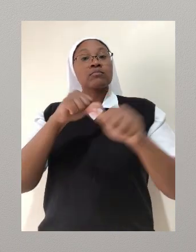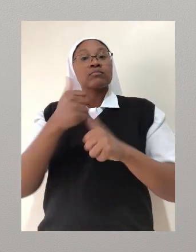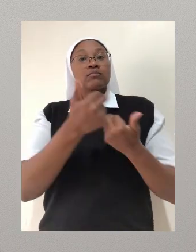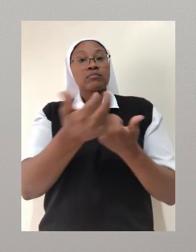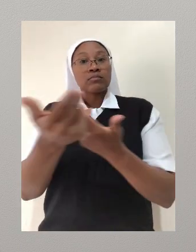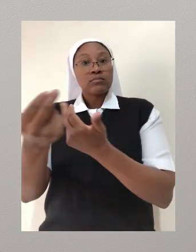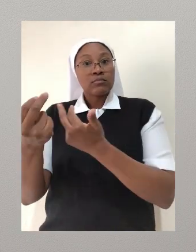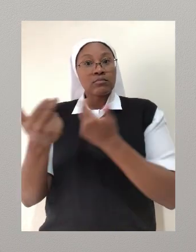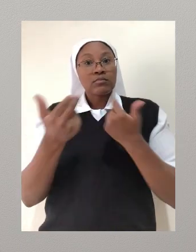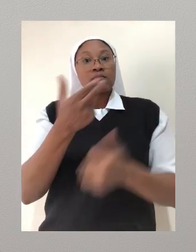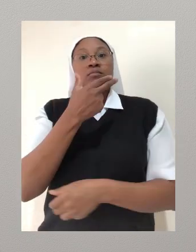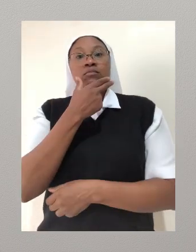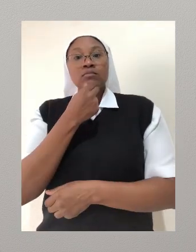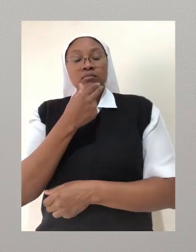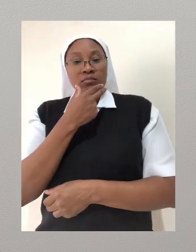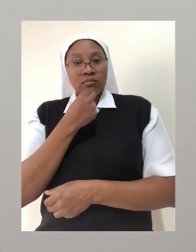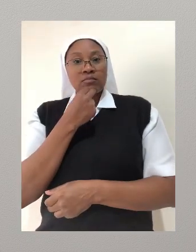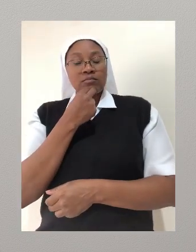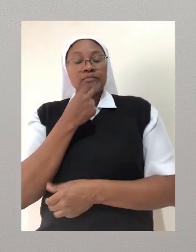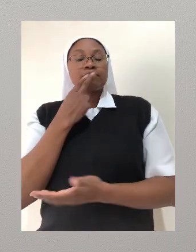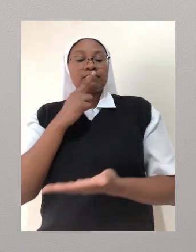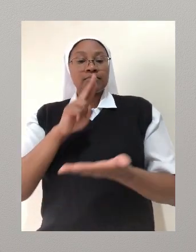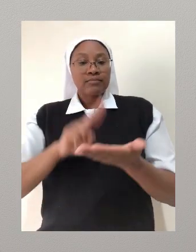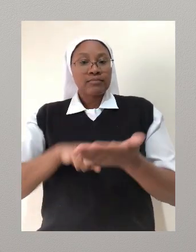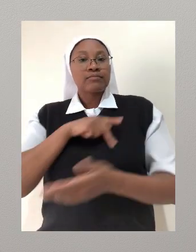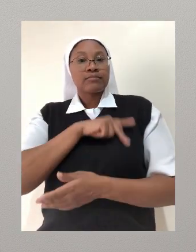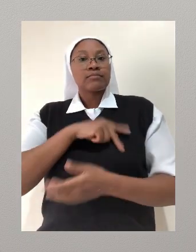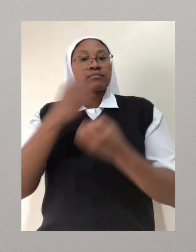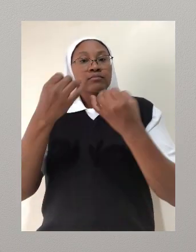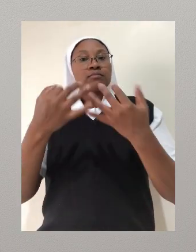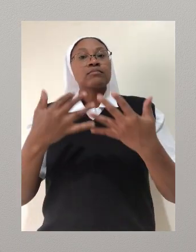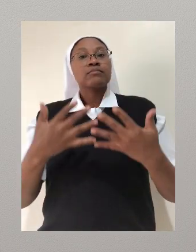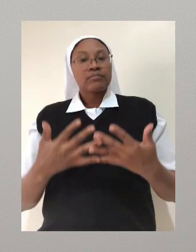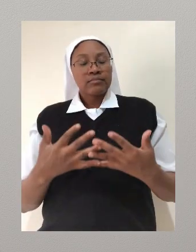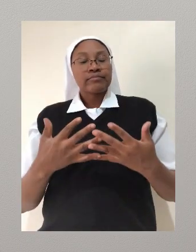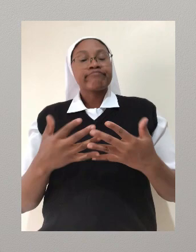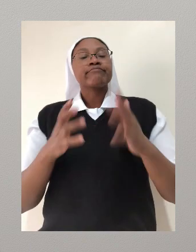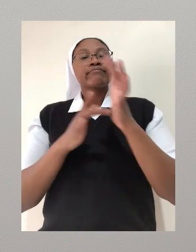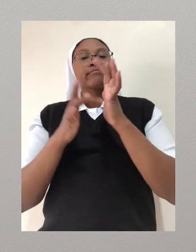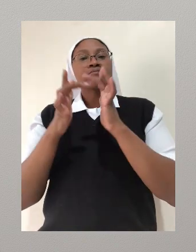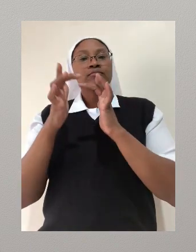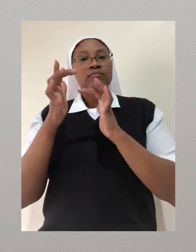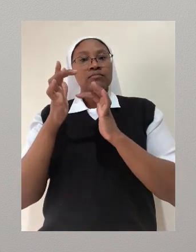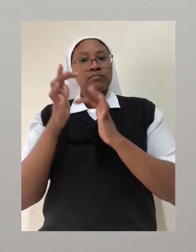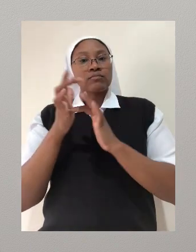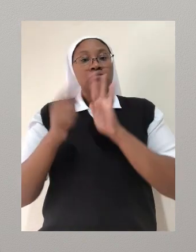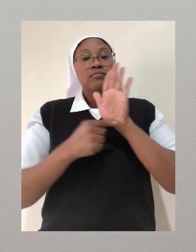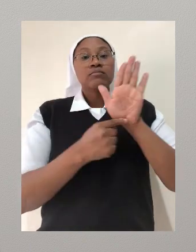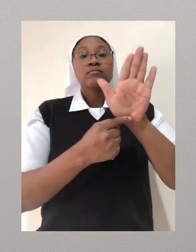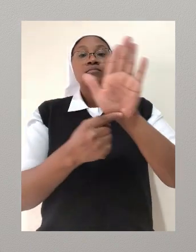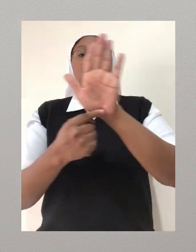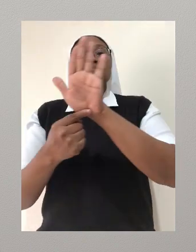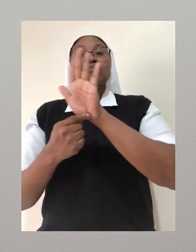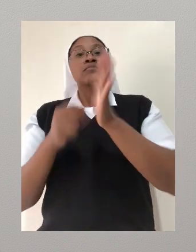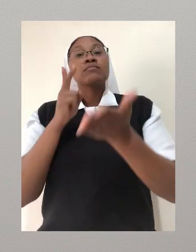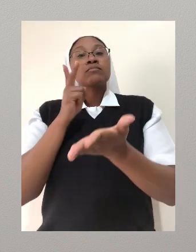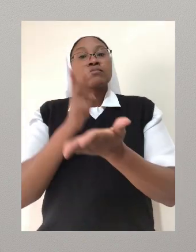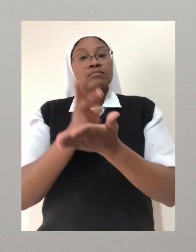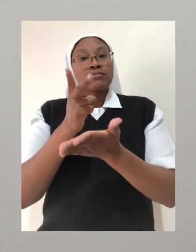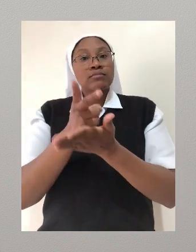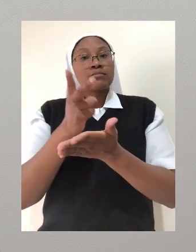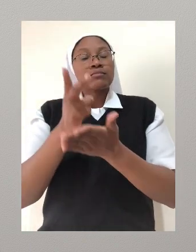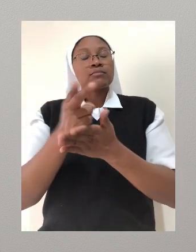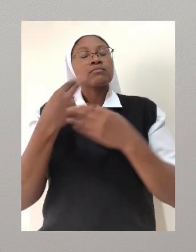tornando-se igual aos homens Filipenses 267 Jesus Cristo se mostrou sempre